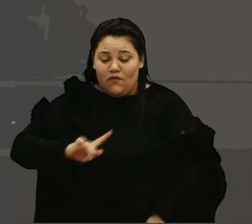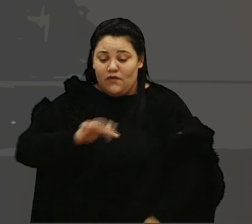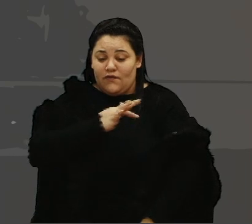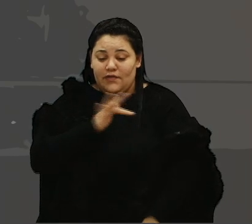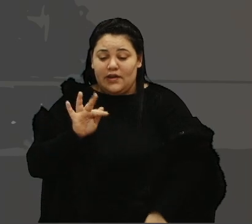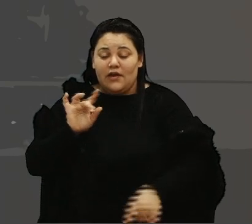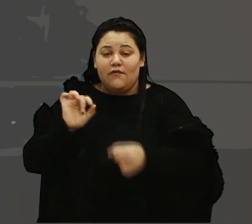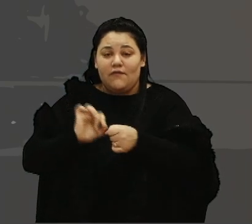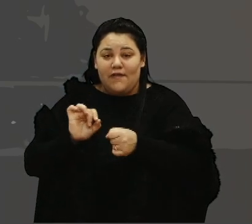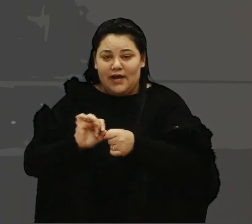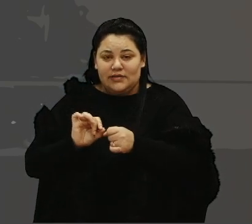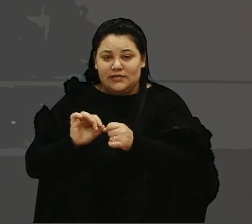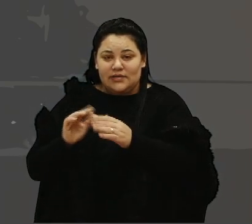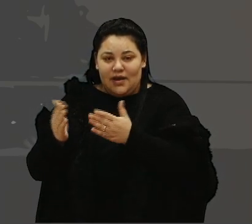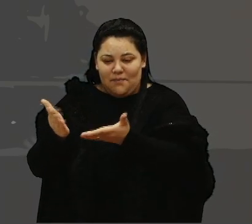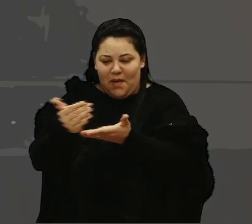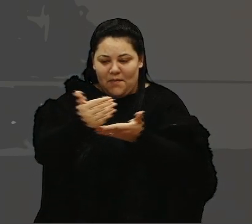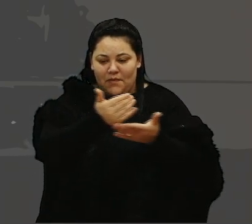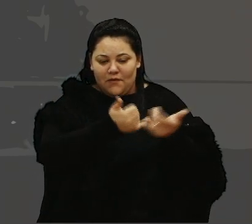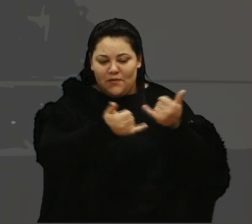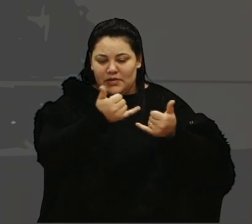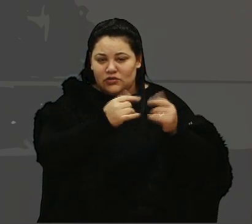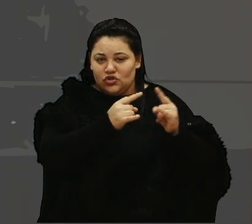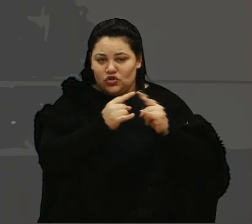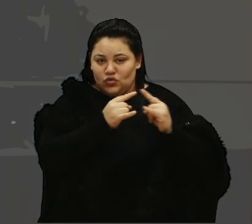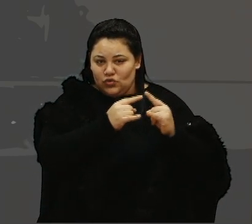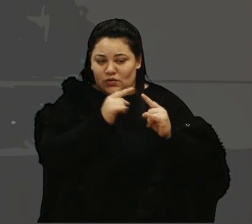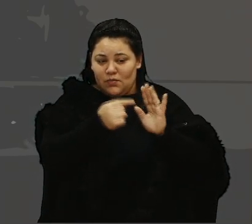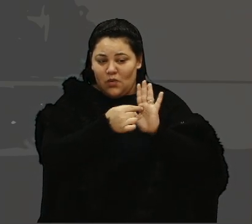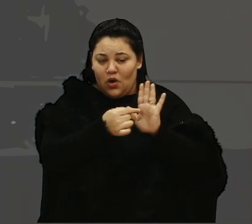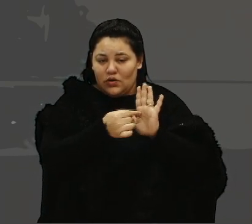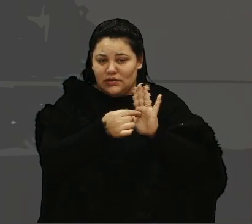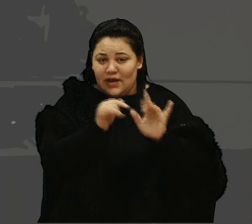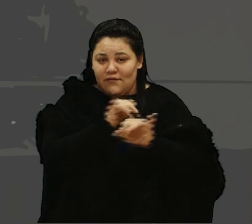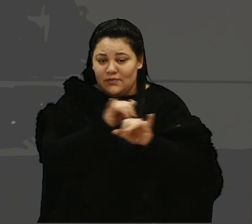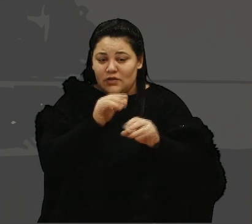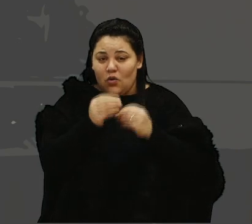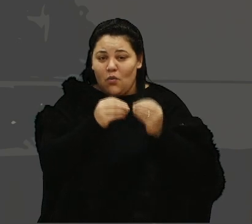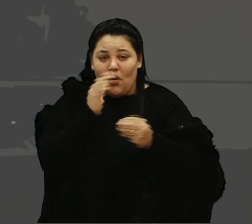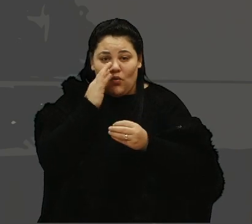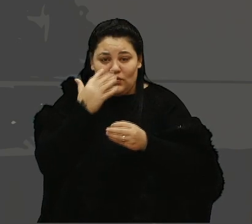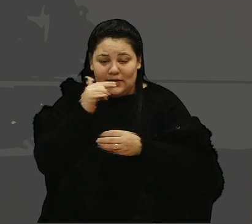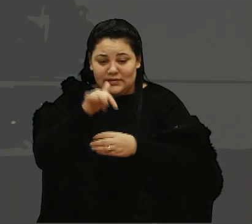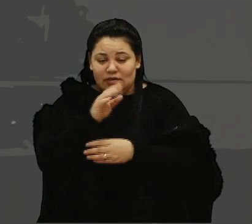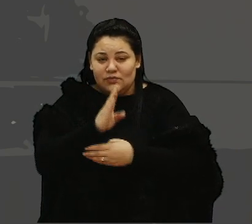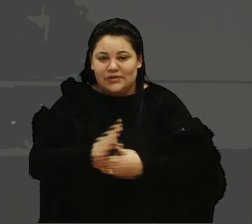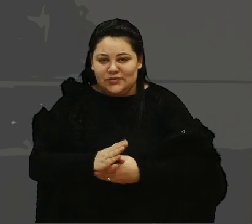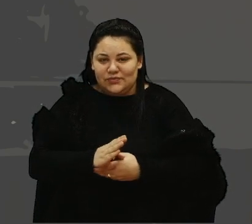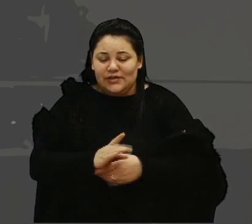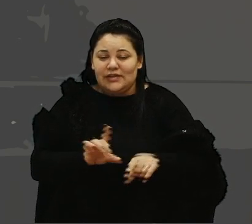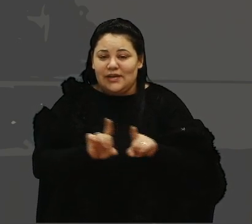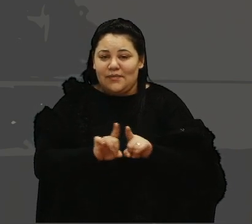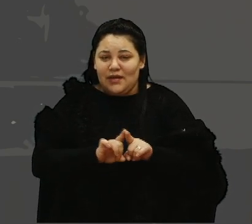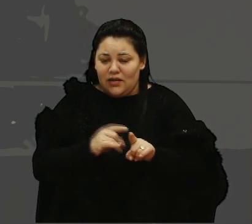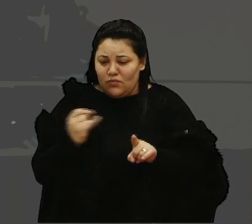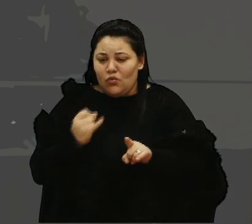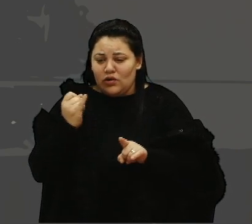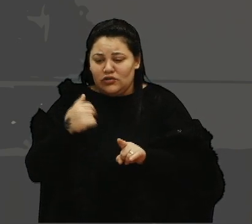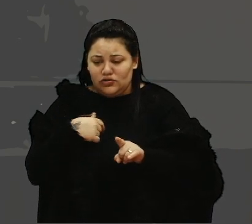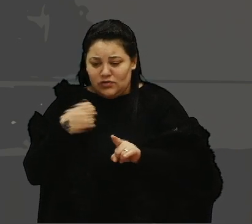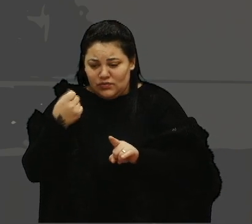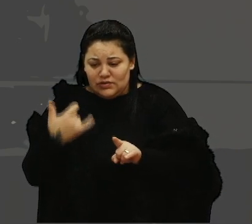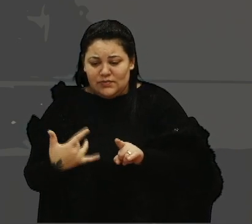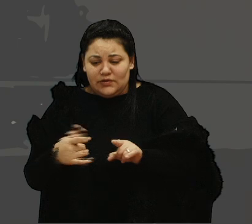seus institutos, que mostram os dados de como que as coisas se dão hoje no Brasil. E é importante dizer que uma coisa são